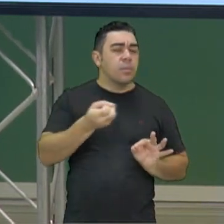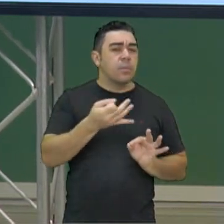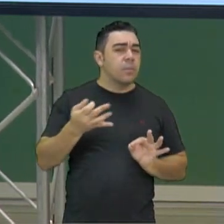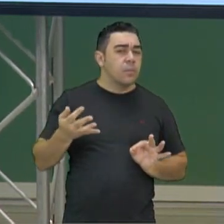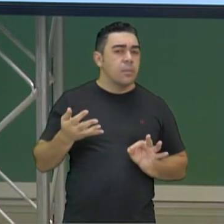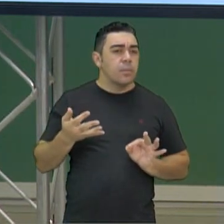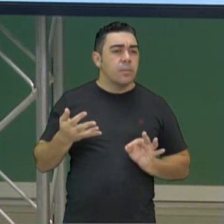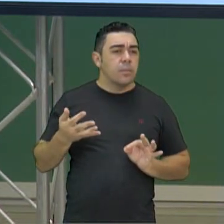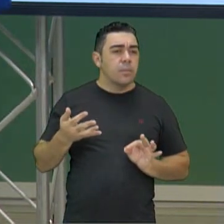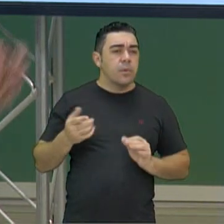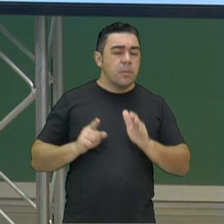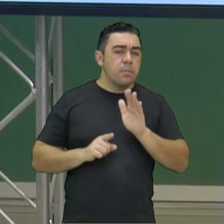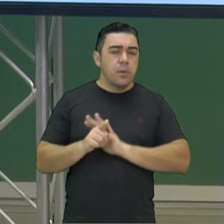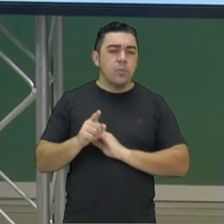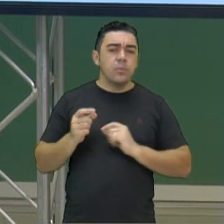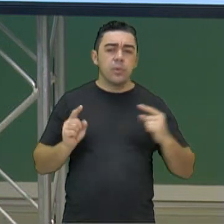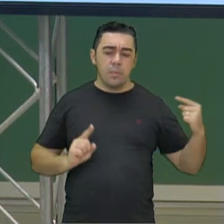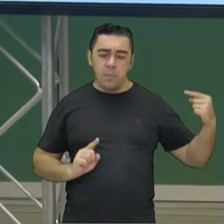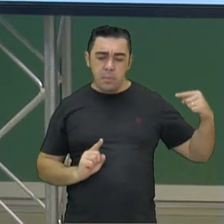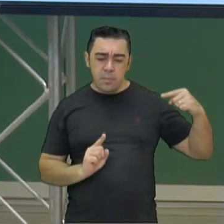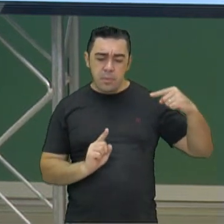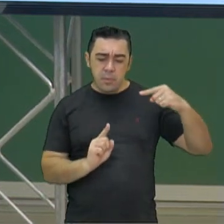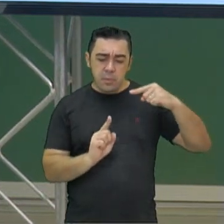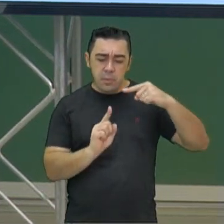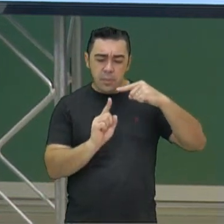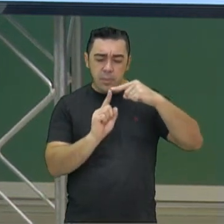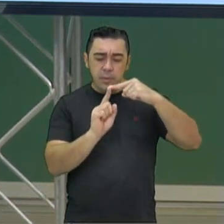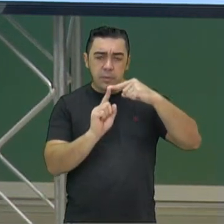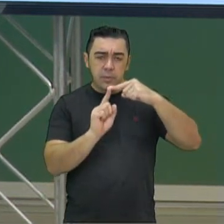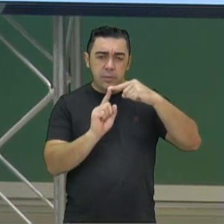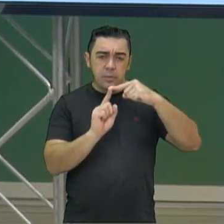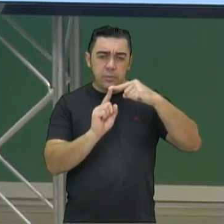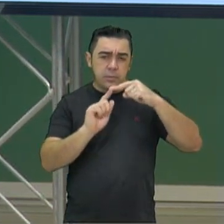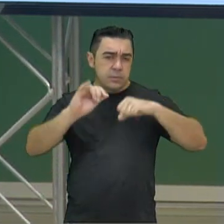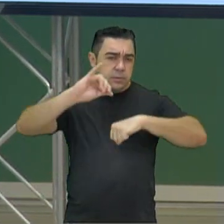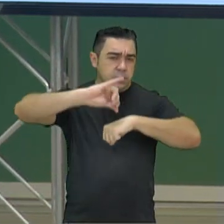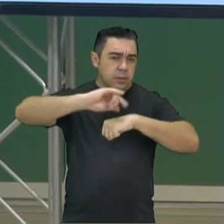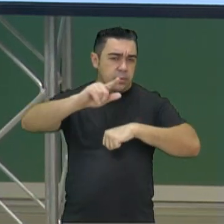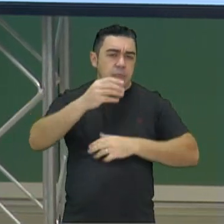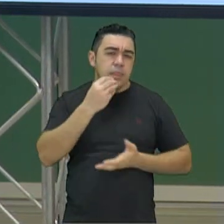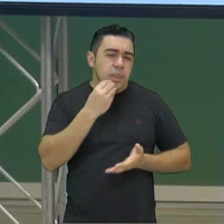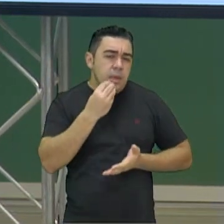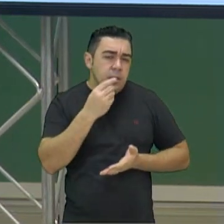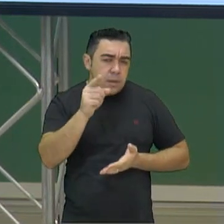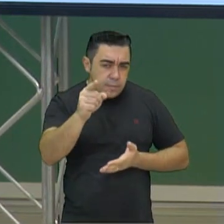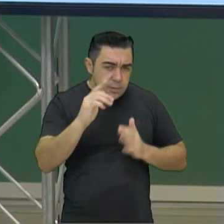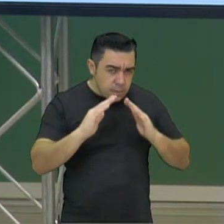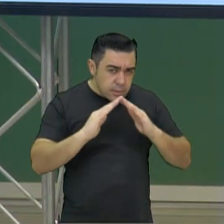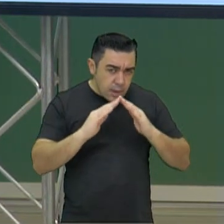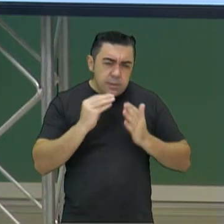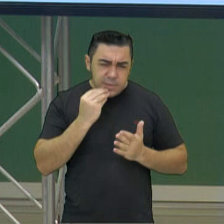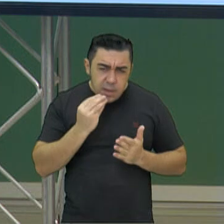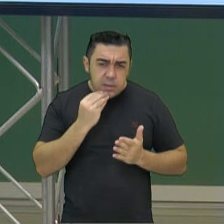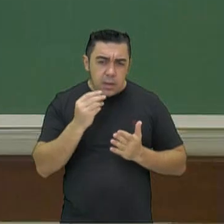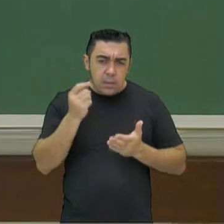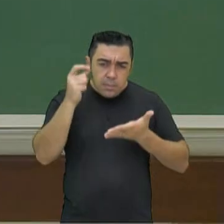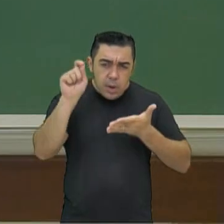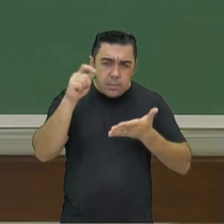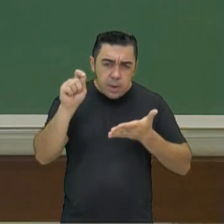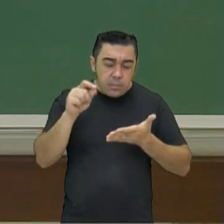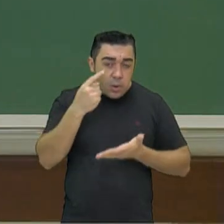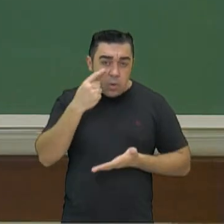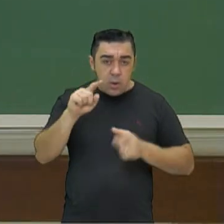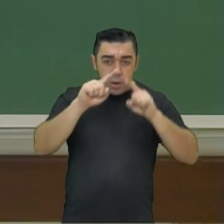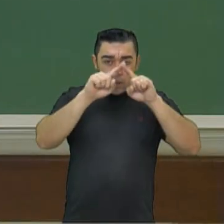medida? E as coordenadas do centro. Tentem preencher em casa olhando somente a